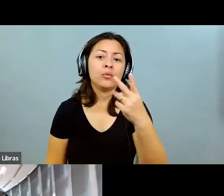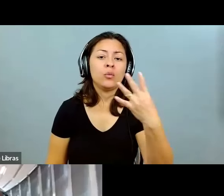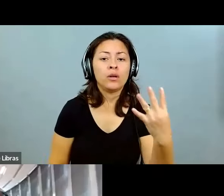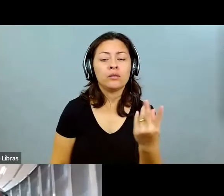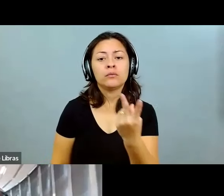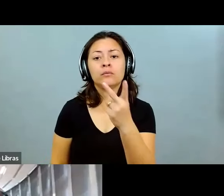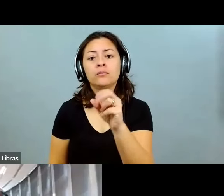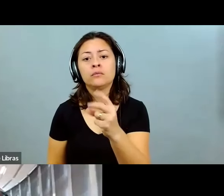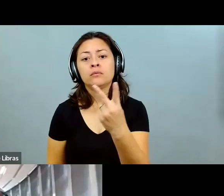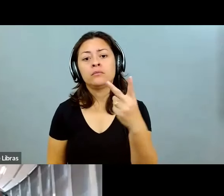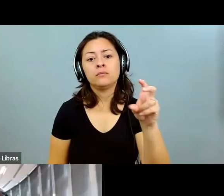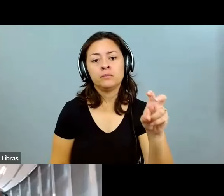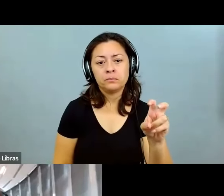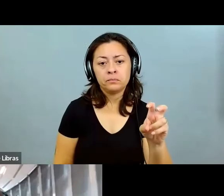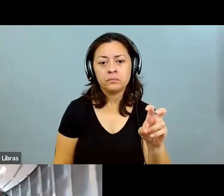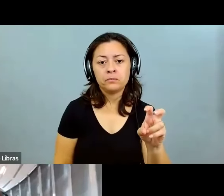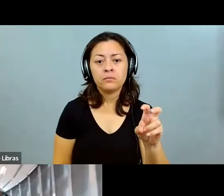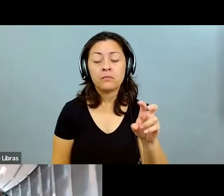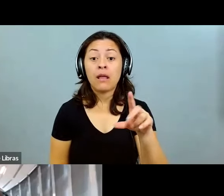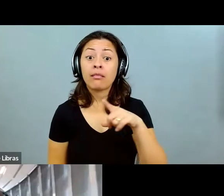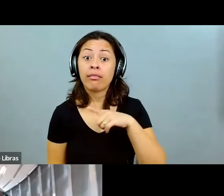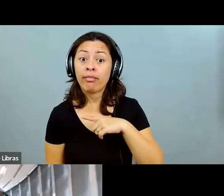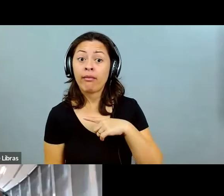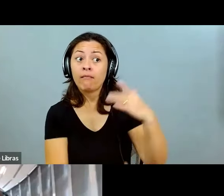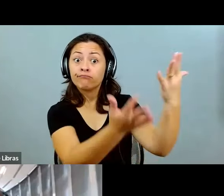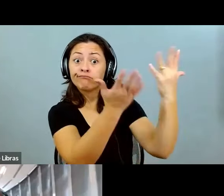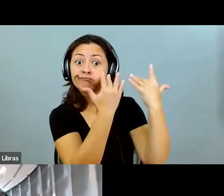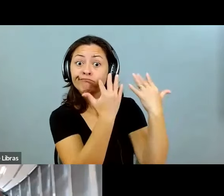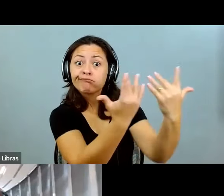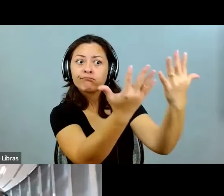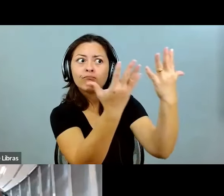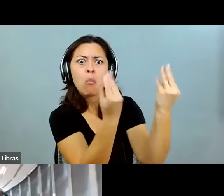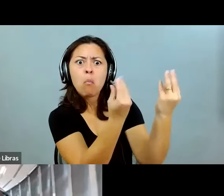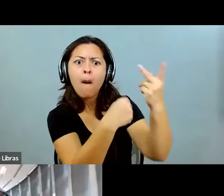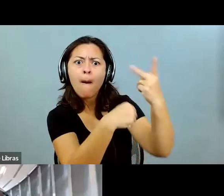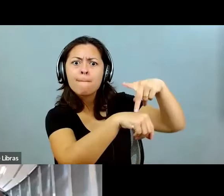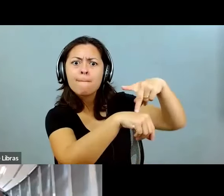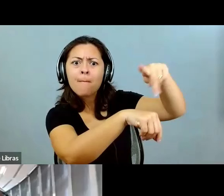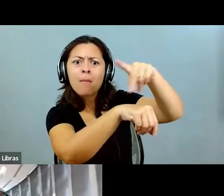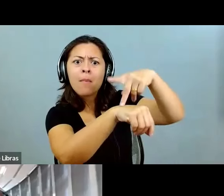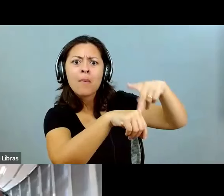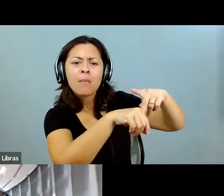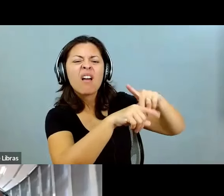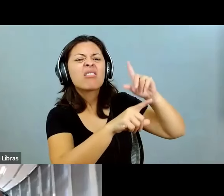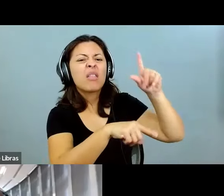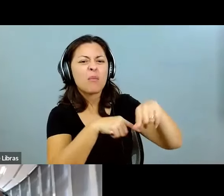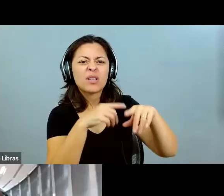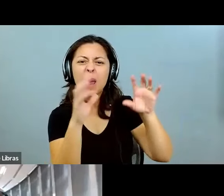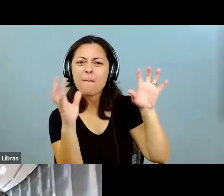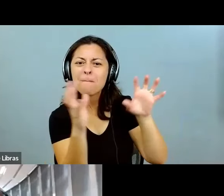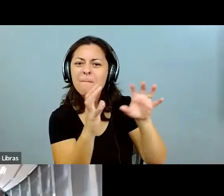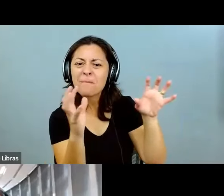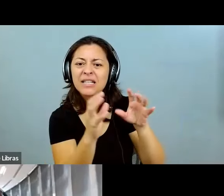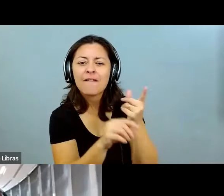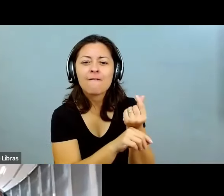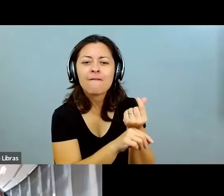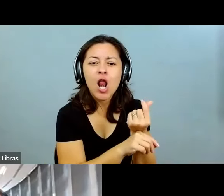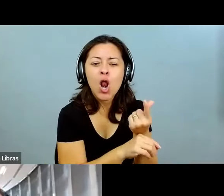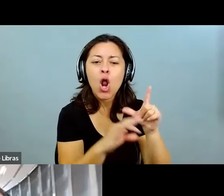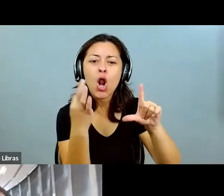eh se tiver safra cheia em todos os países é pressão nos preços é pressão na logística no